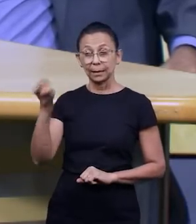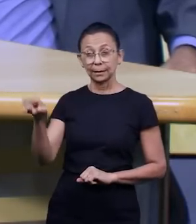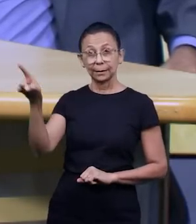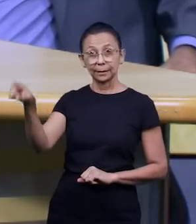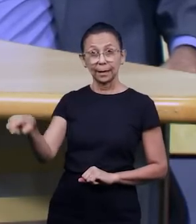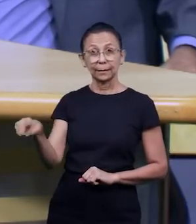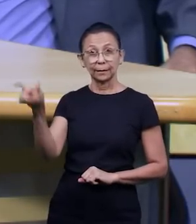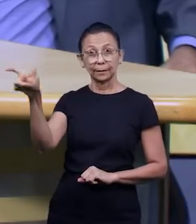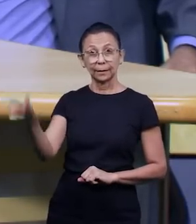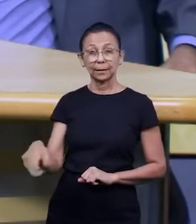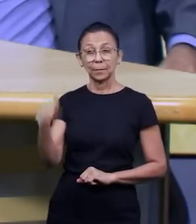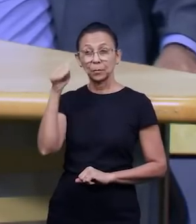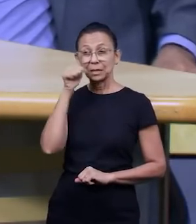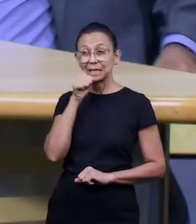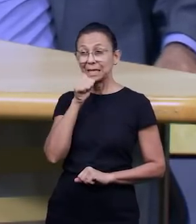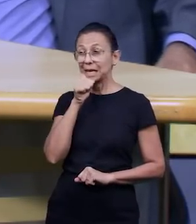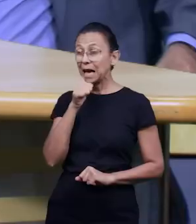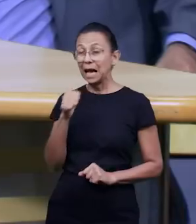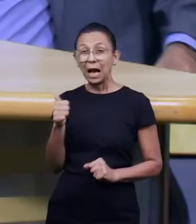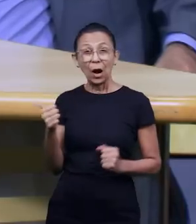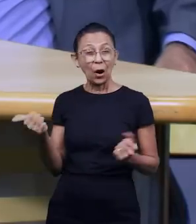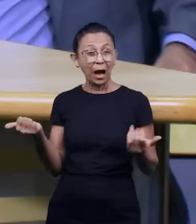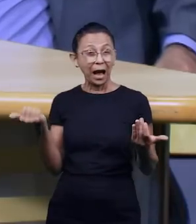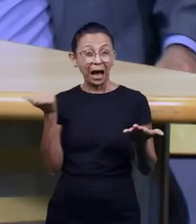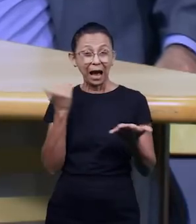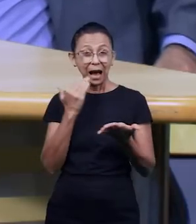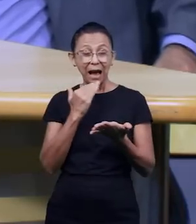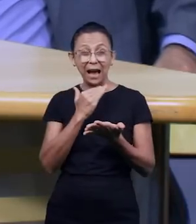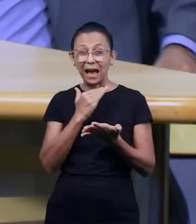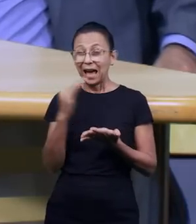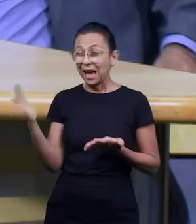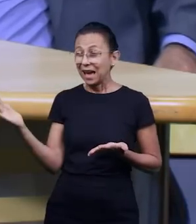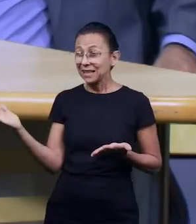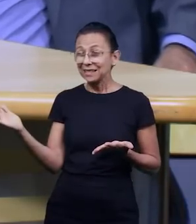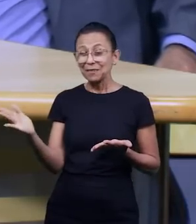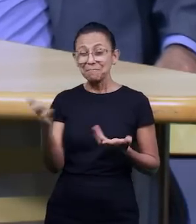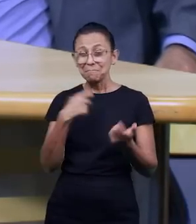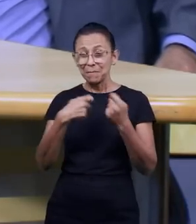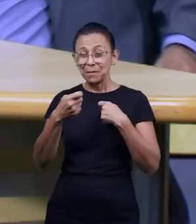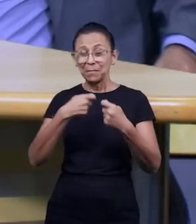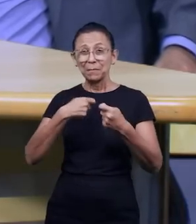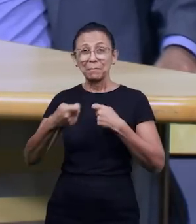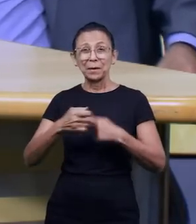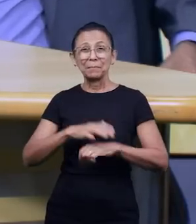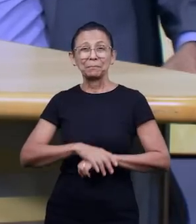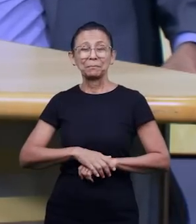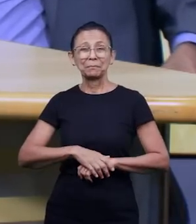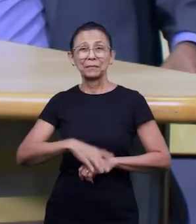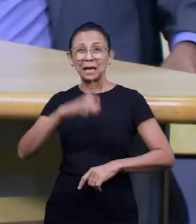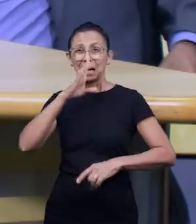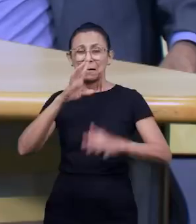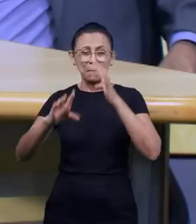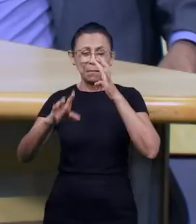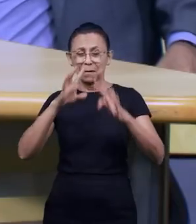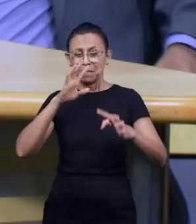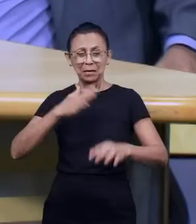ele transfere, joga, entendeu? Coisa, por que você não está vindo à igreja? Não, aquela irmã falou mal de mim e